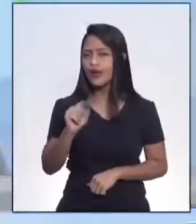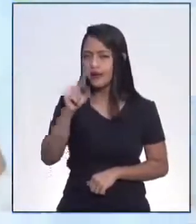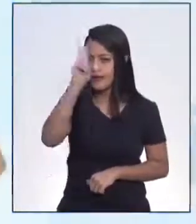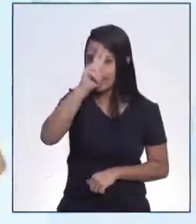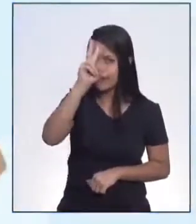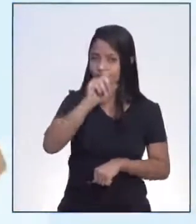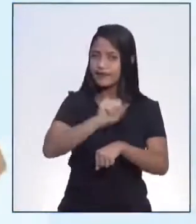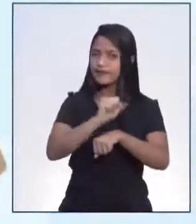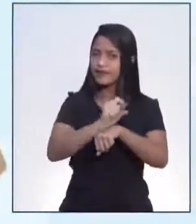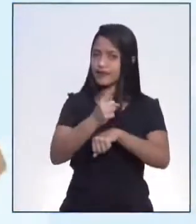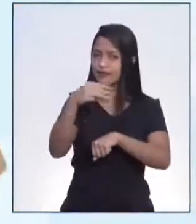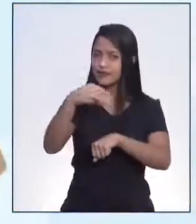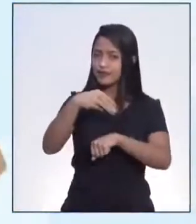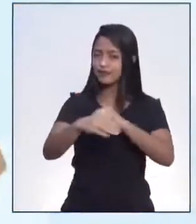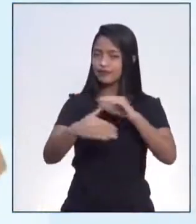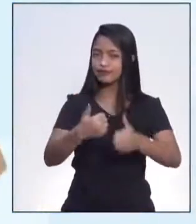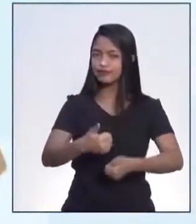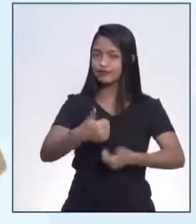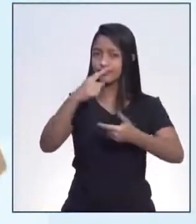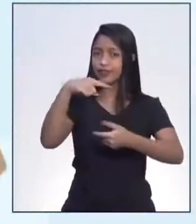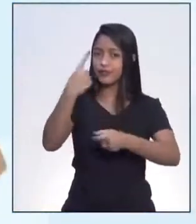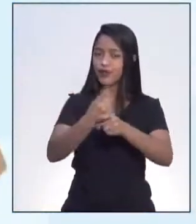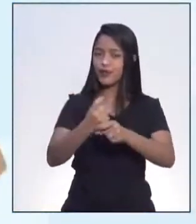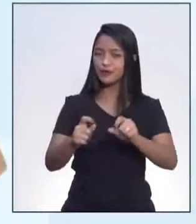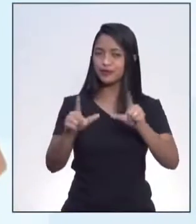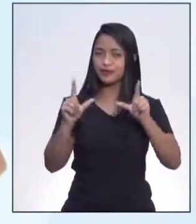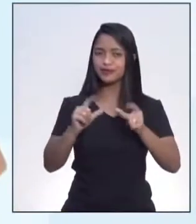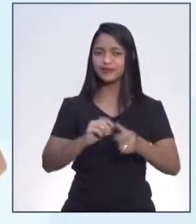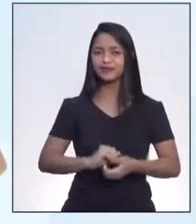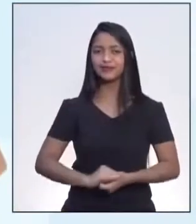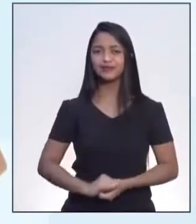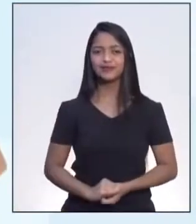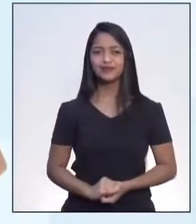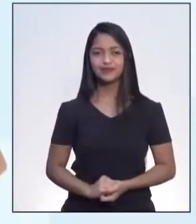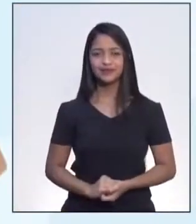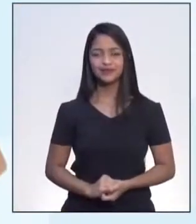minutinho para responder lá no chat, ok? See you later, te vejo daqui a pouco.